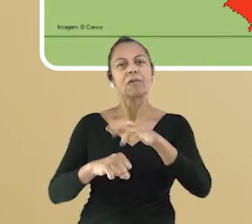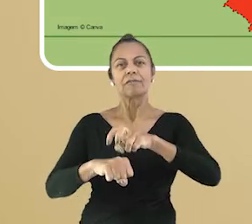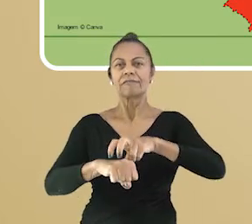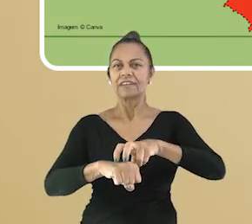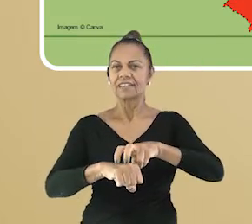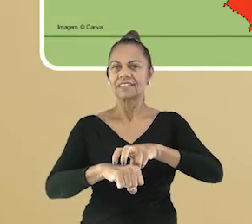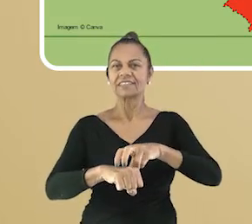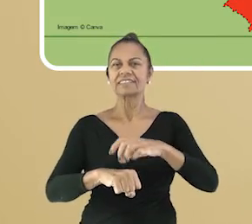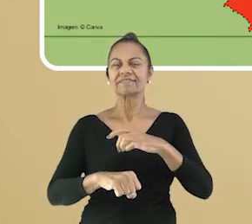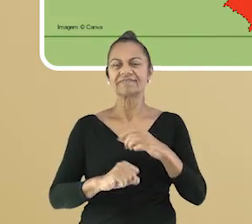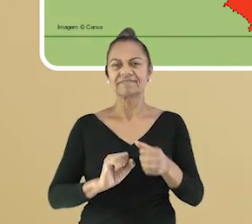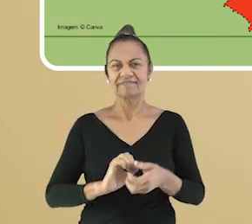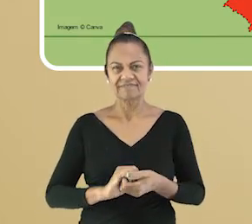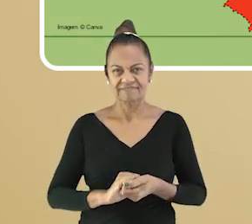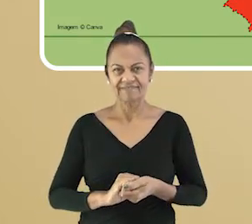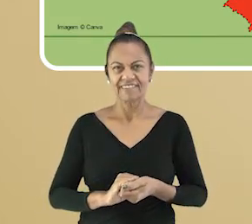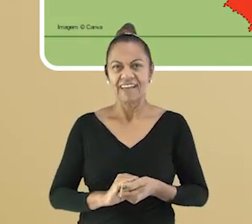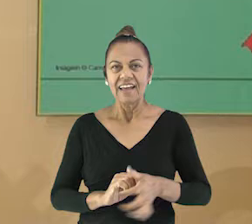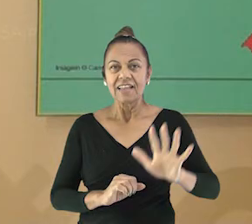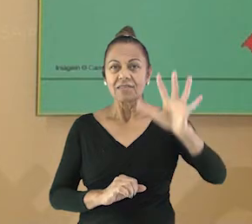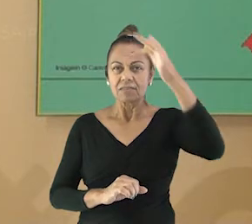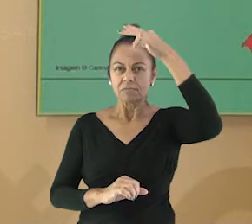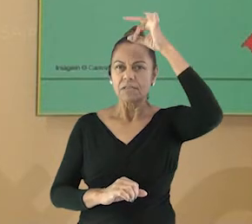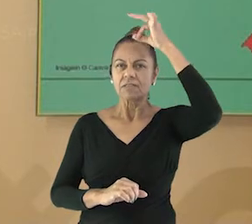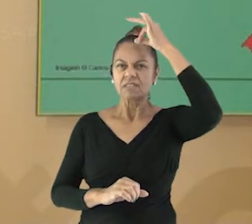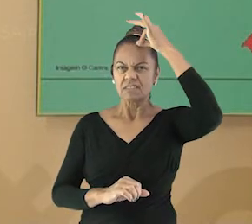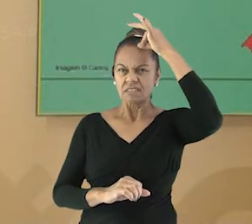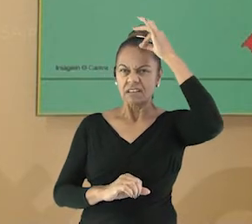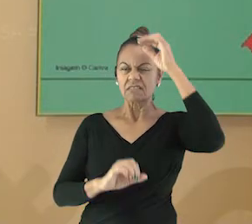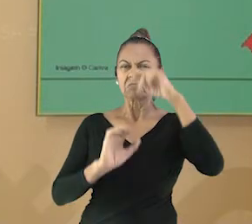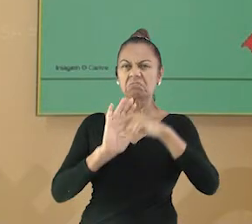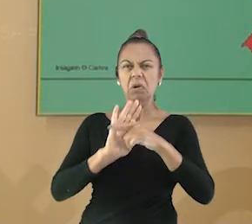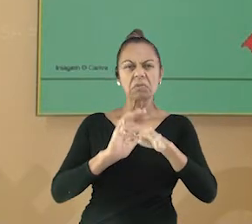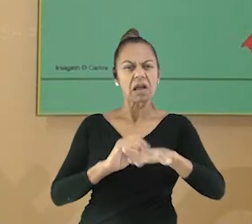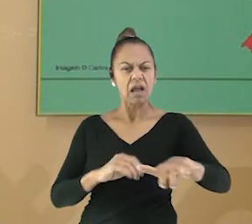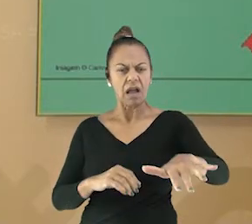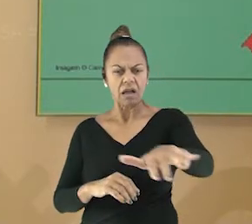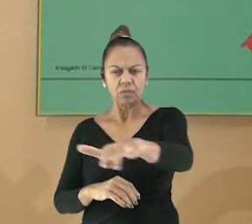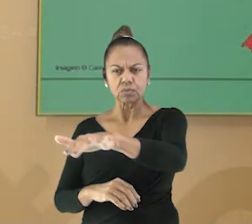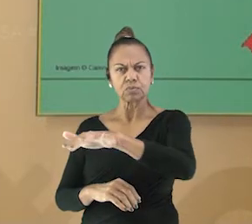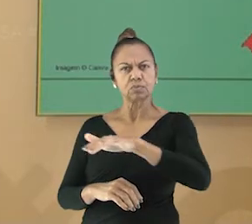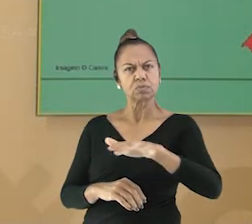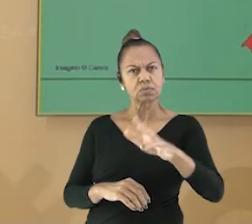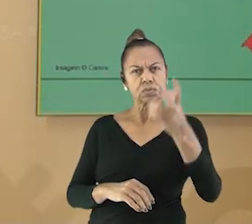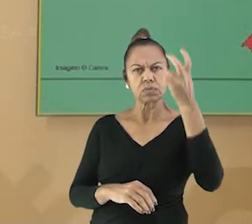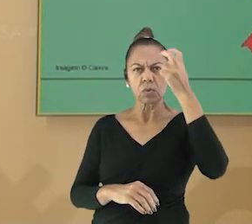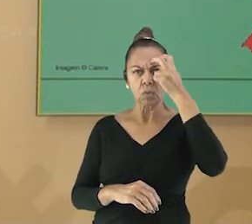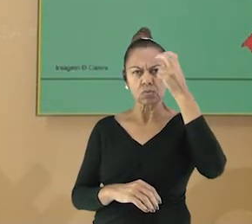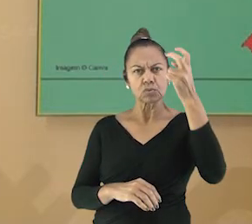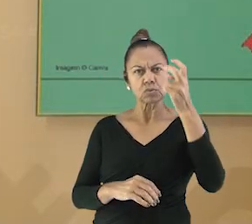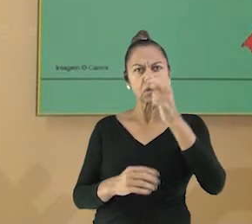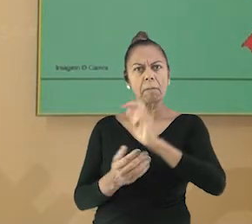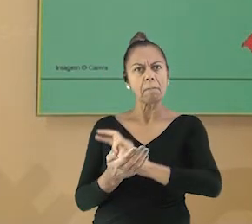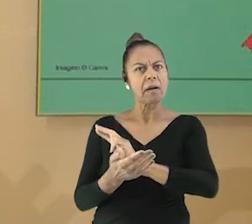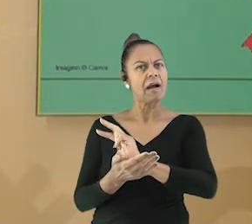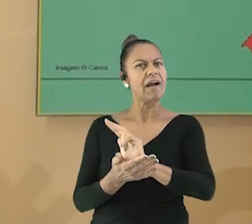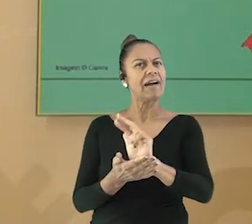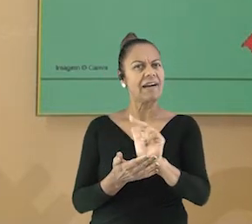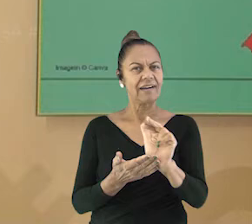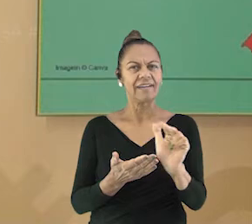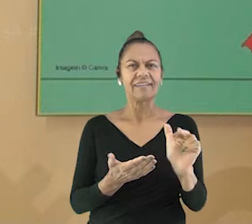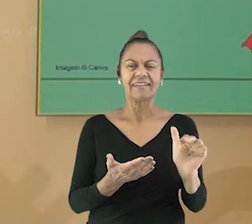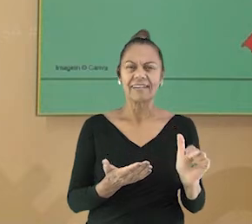preta apontando onde está o nosso estado. O estado do Espírito Santo tem uma grande mistura de culturas. E